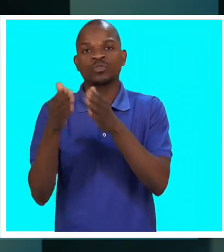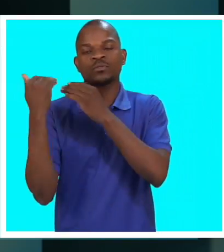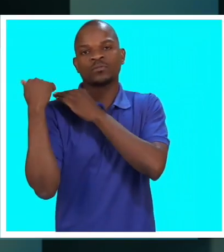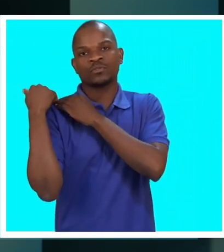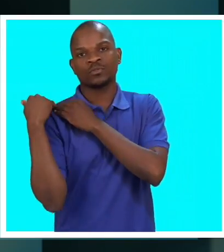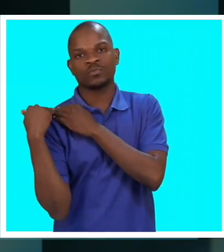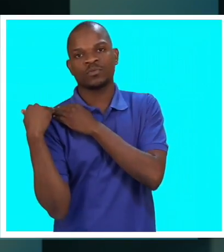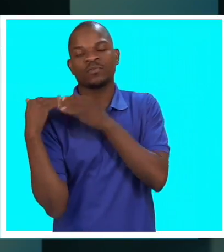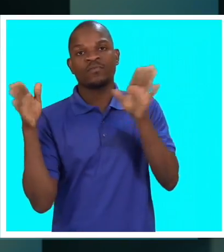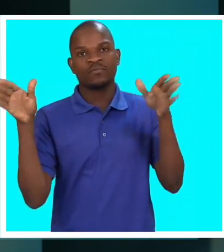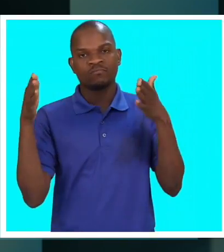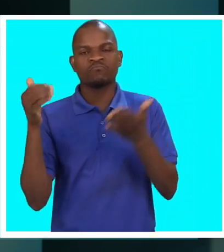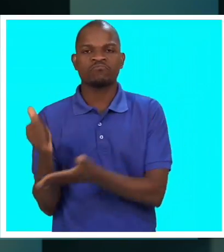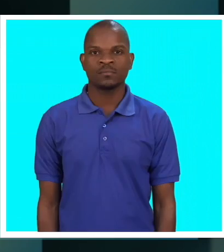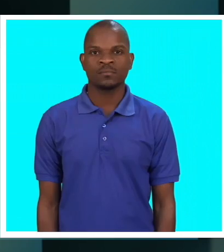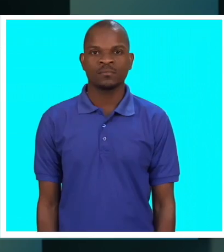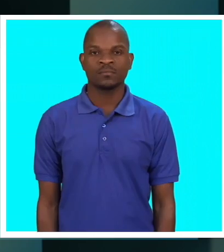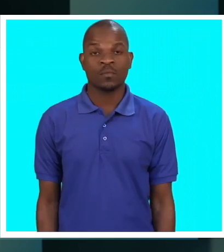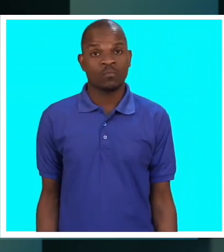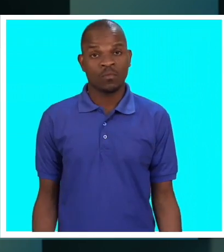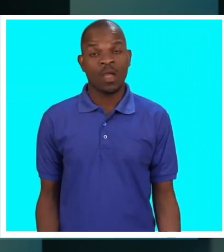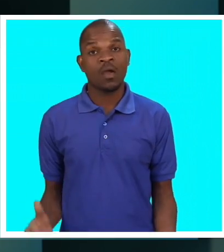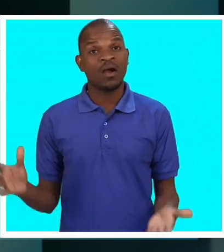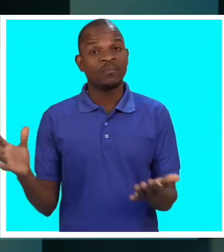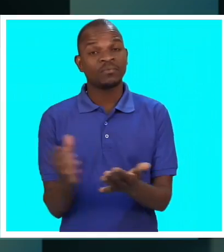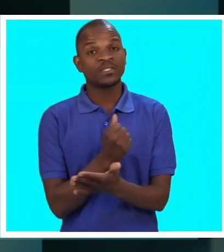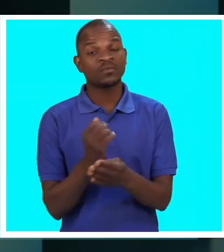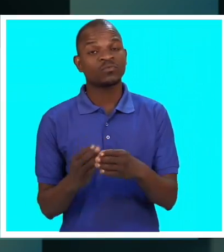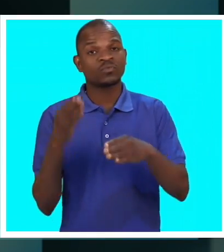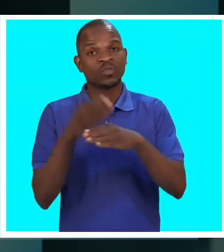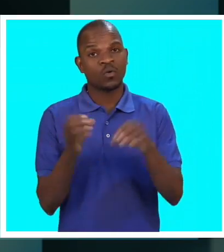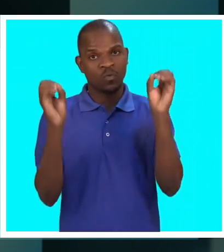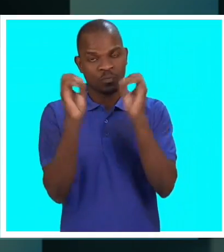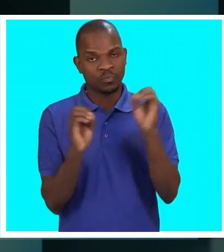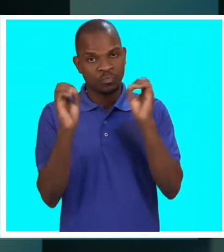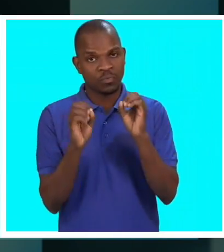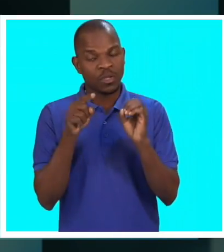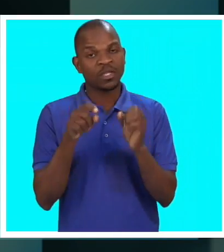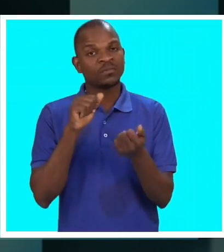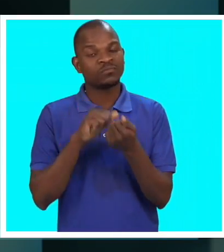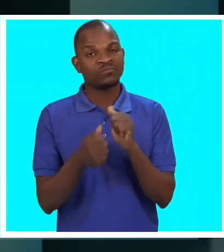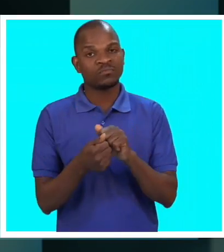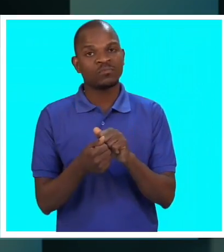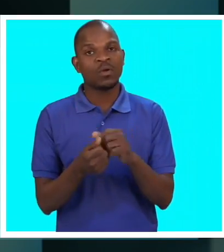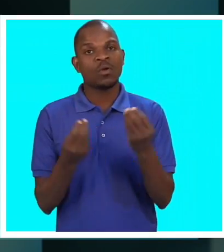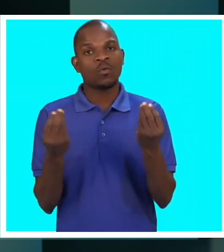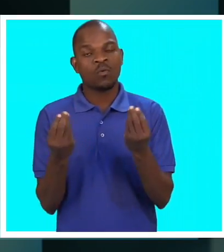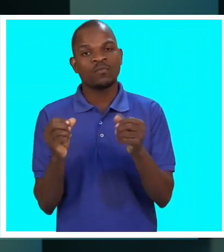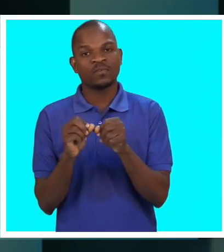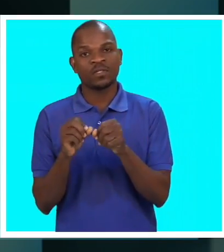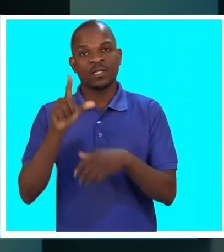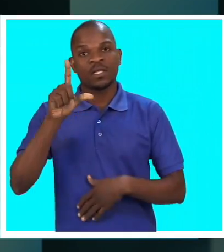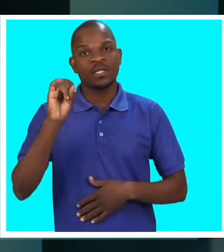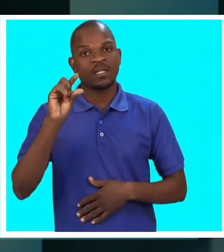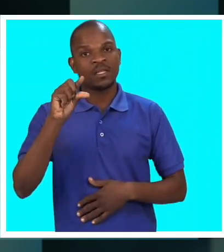que têm apoiado o desporto. Enquanto não se encontra uma solução para este problema, a Liga Moçambicana de